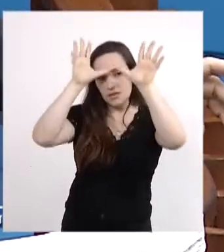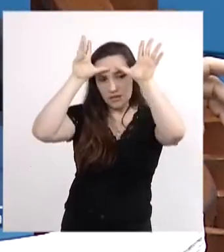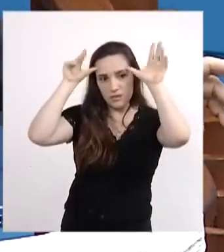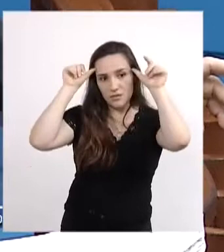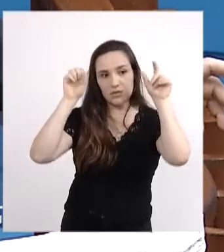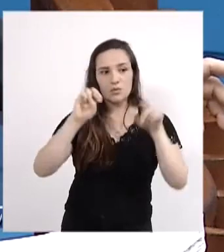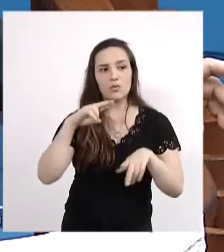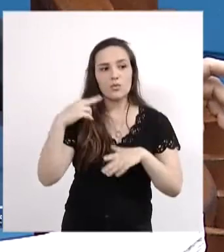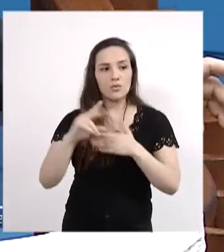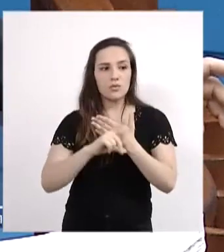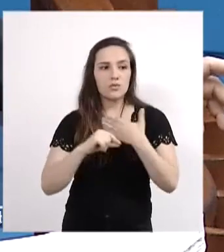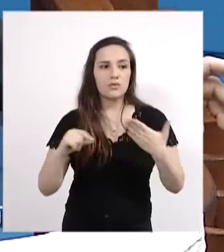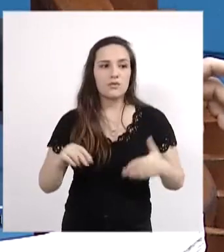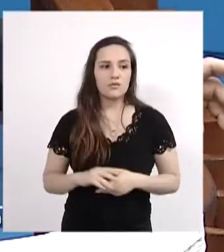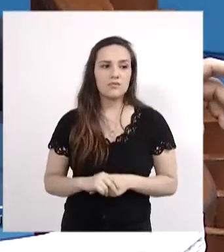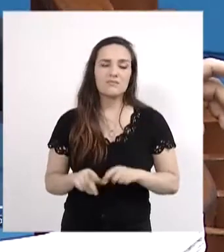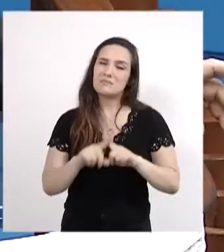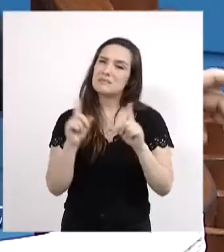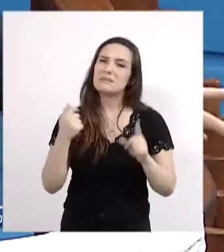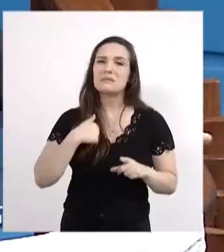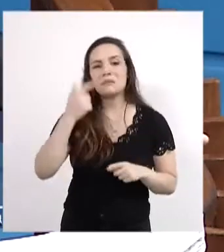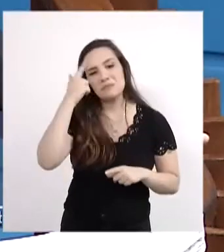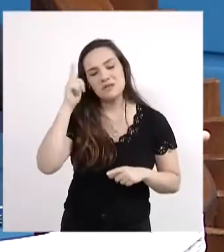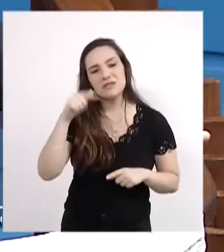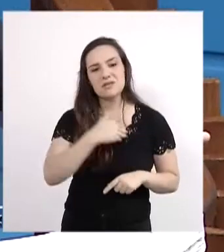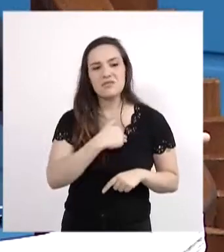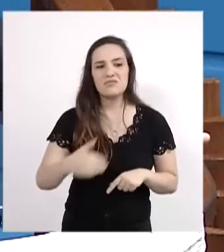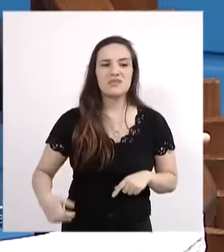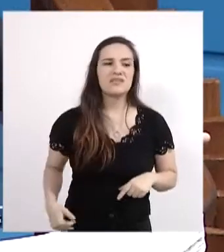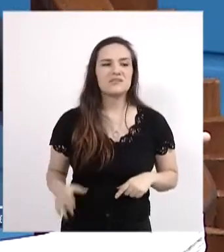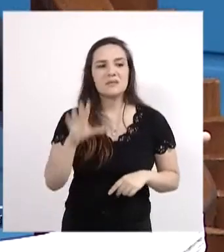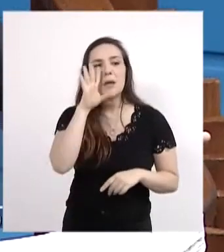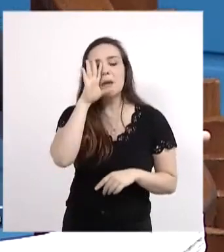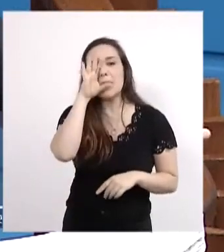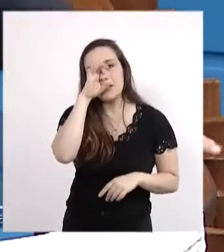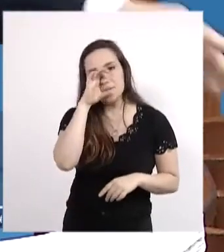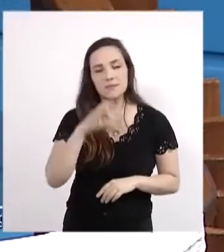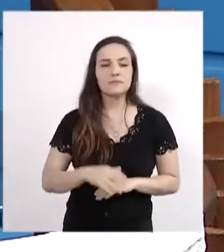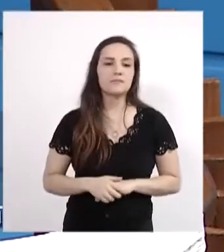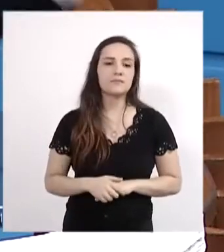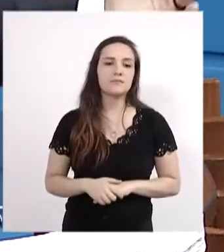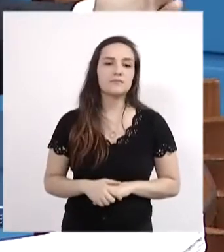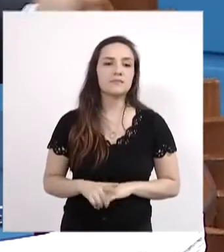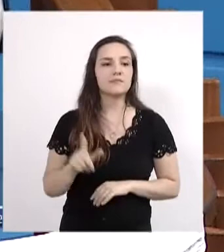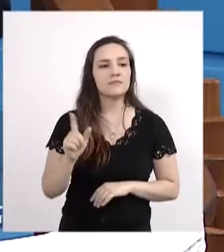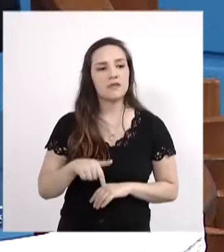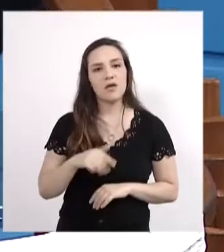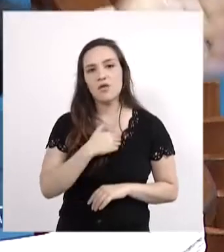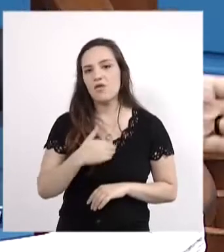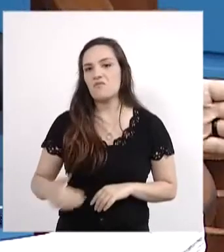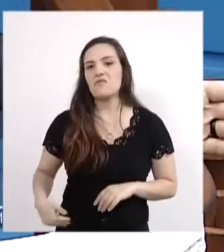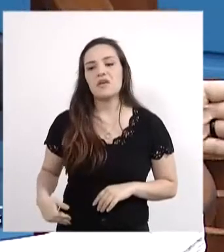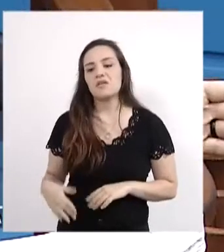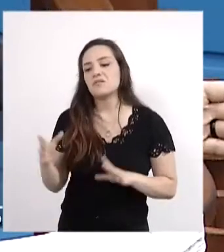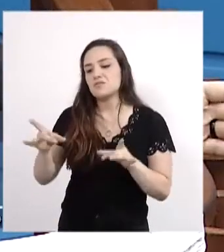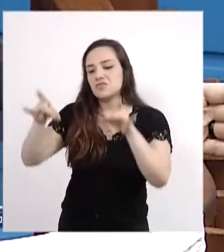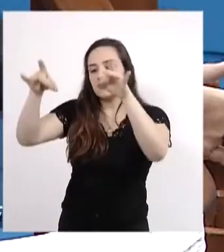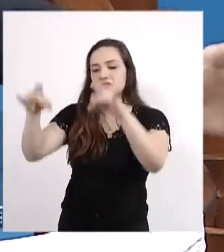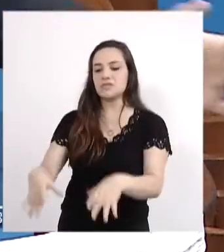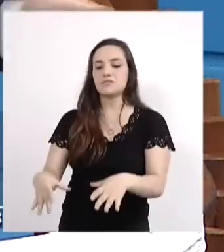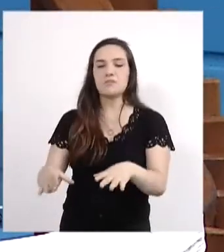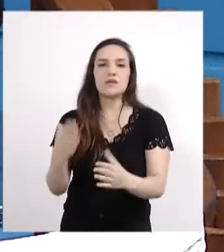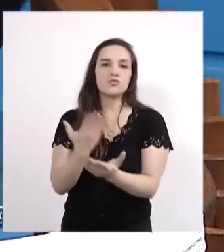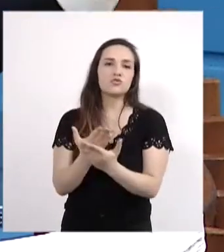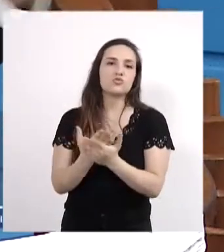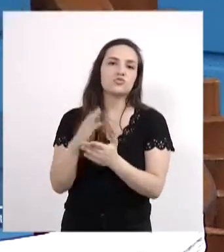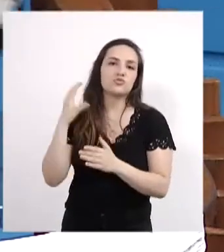Mas é um governo teimoso, é um governo que não liga para estudo científico, é um